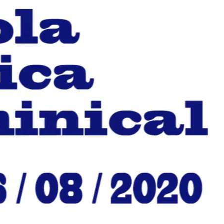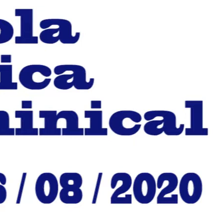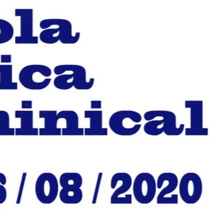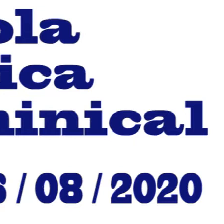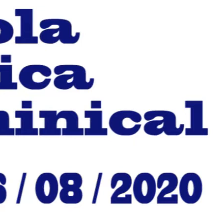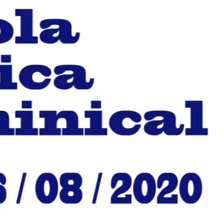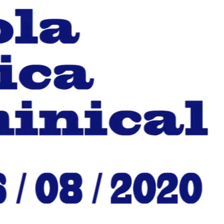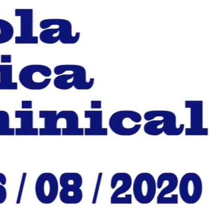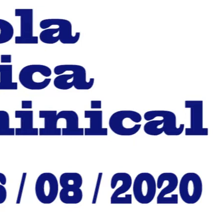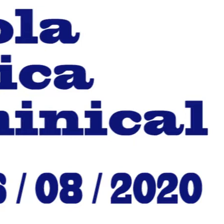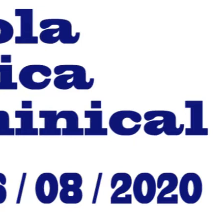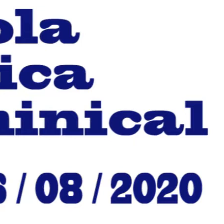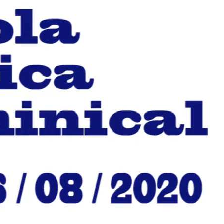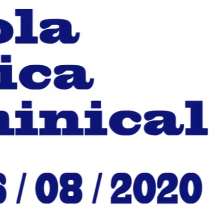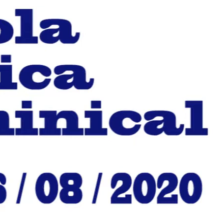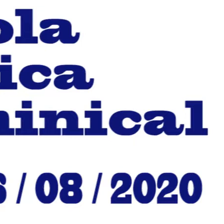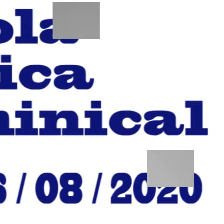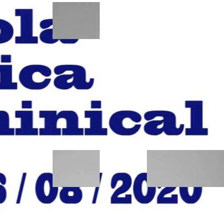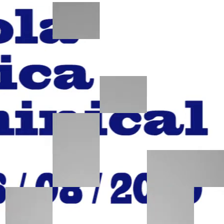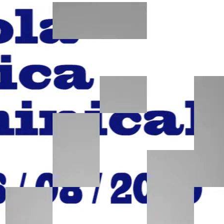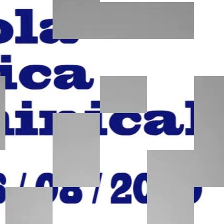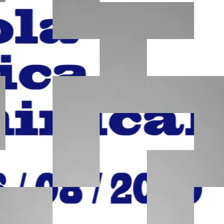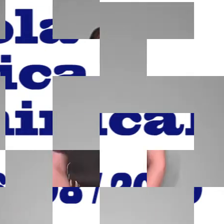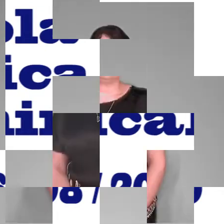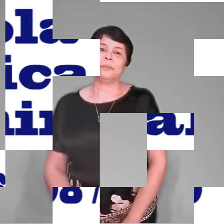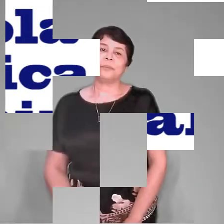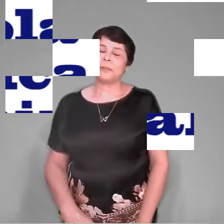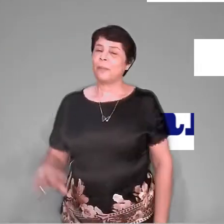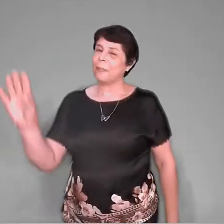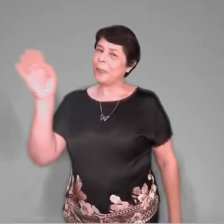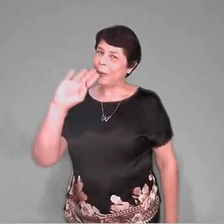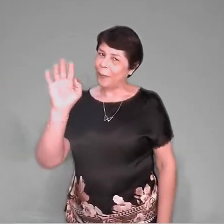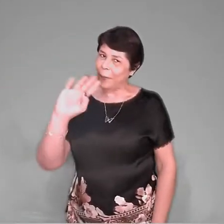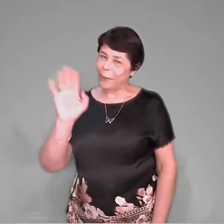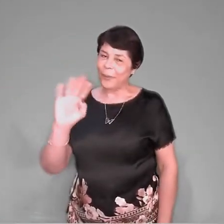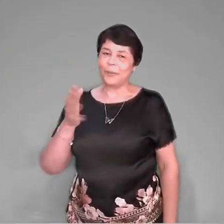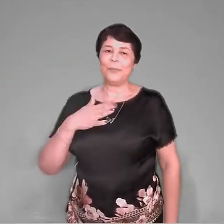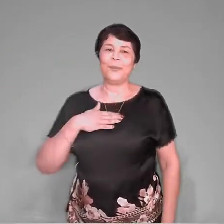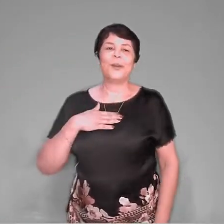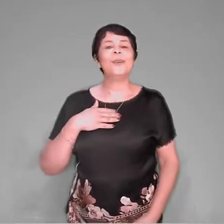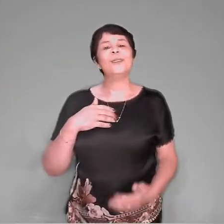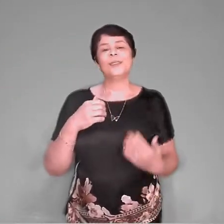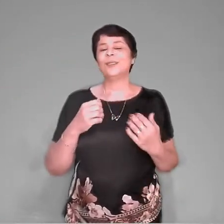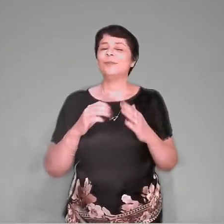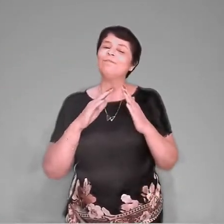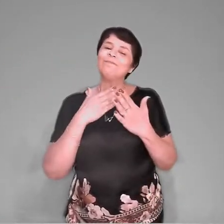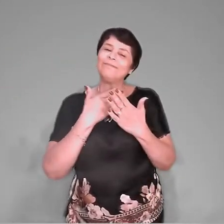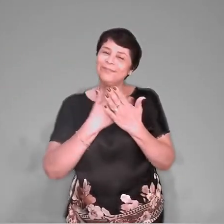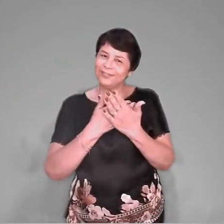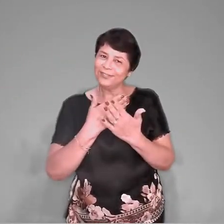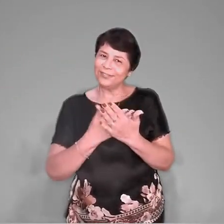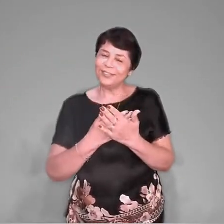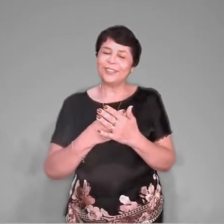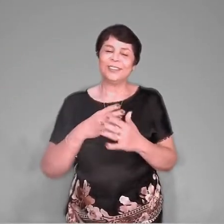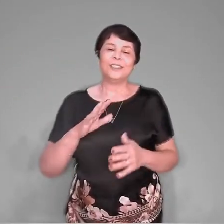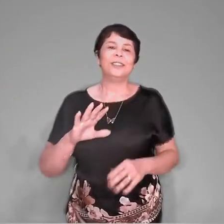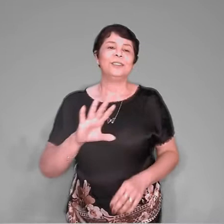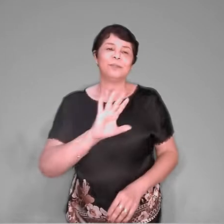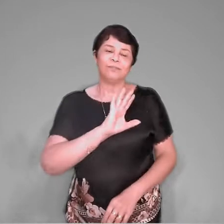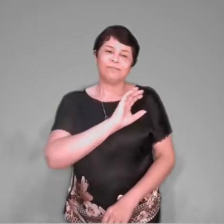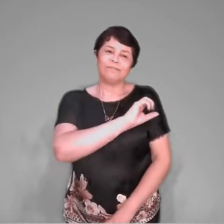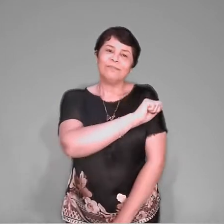ensina o caminho, a verdade e a vida. Oi, meus alunos da Escola Dominical. Muito bom a gente voltar a